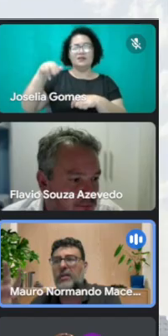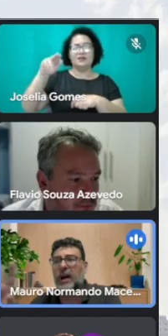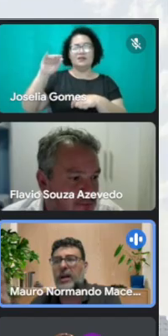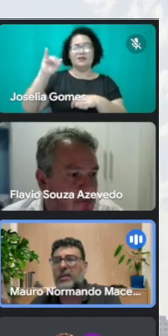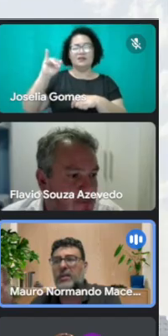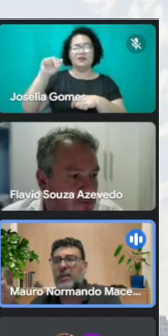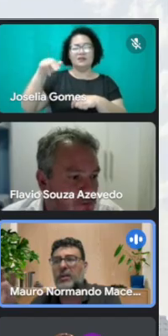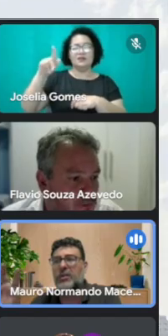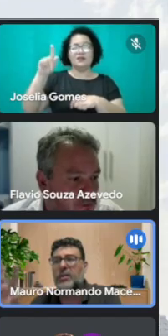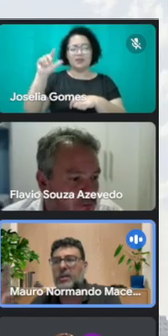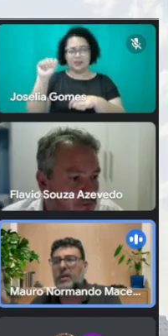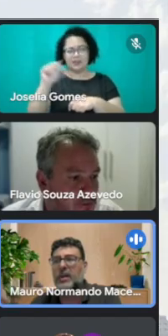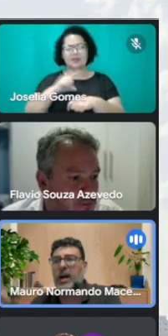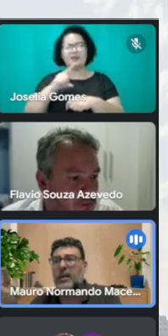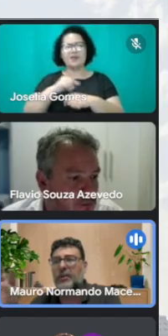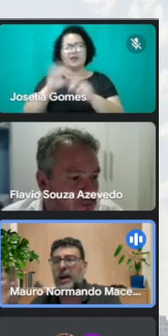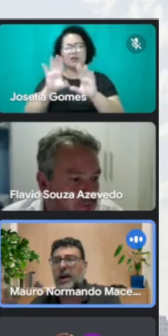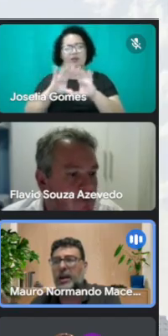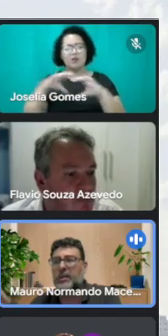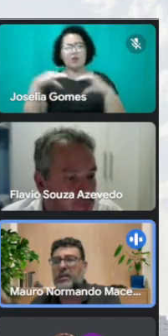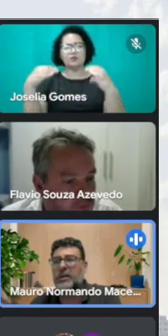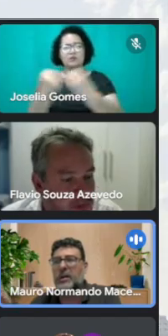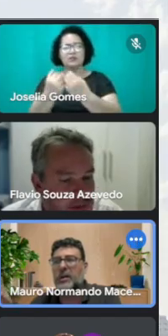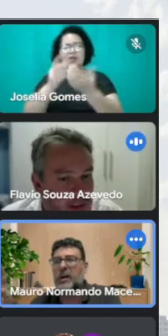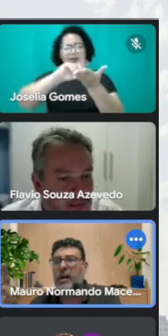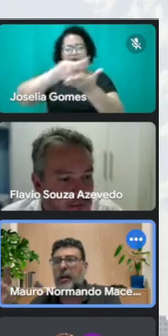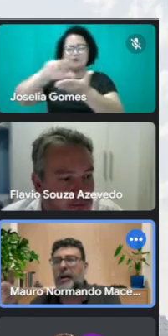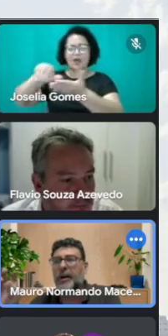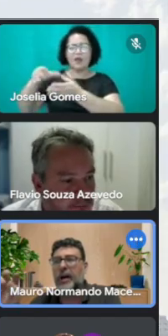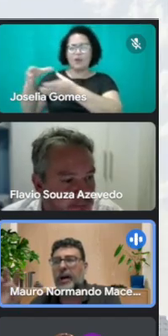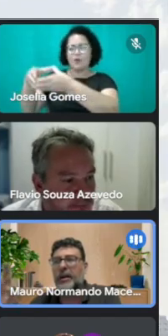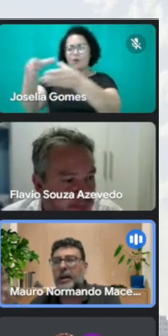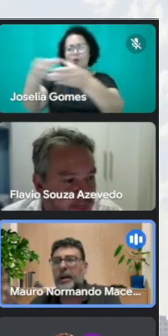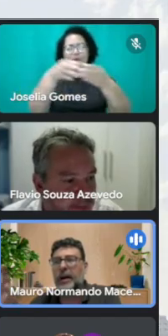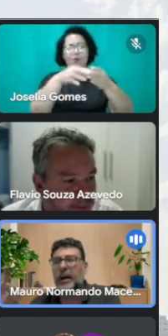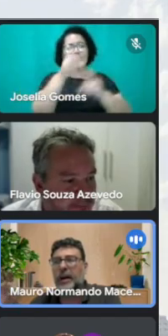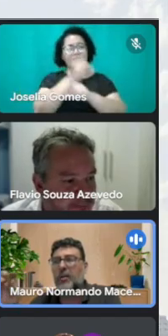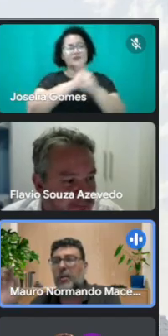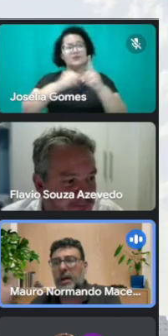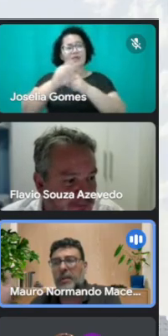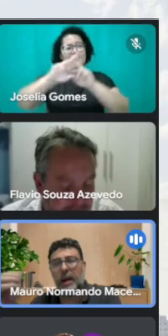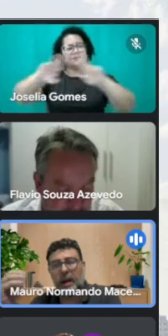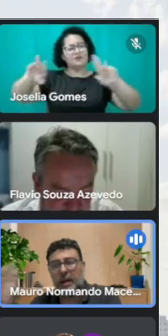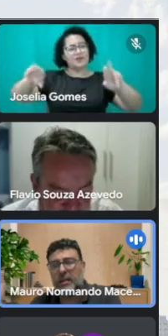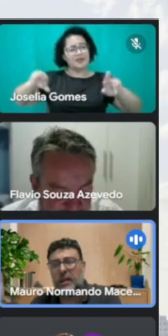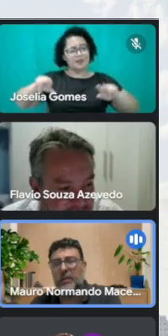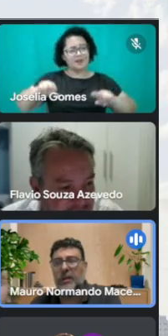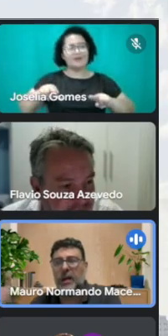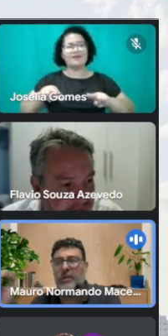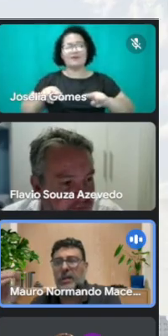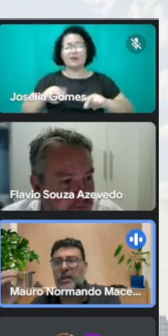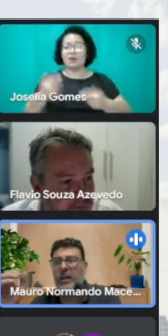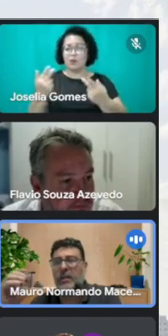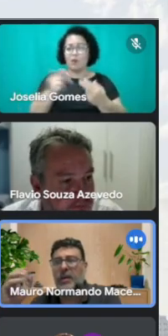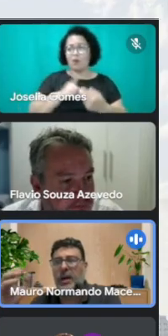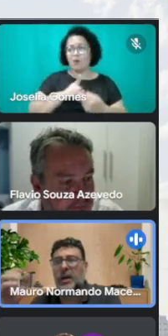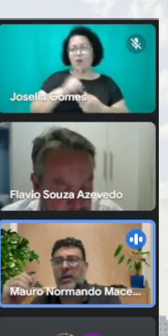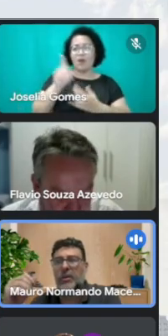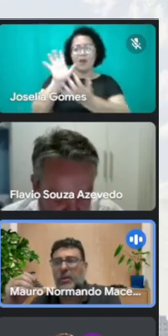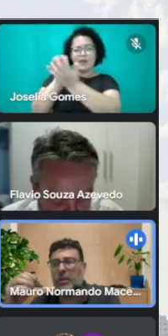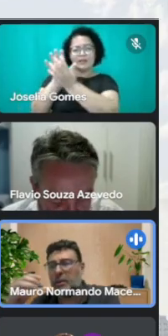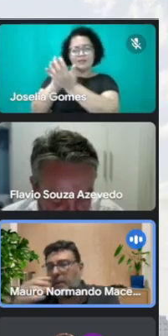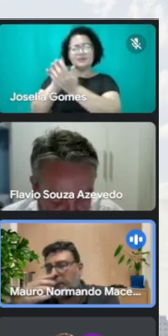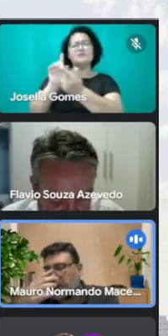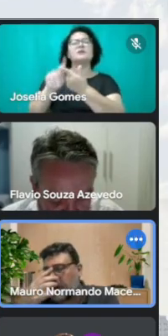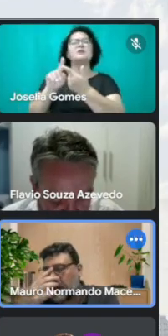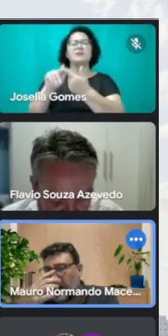né? Você tem vários grupos sociais diferentes. Exato. E aí, como também lá em Recife, né? Você tem também